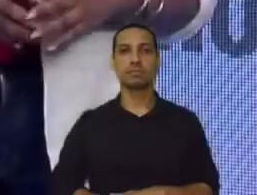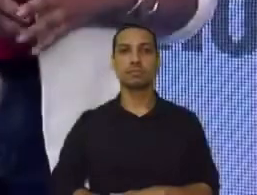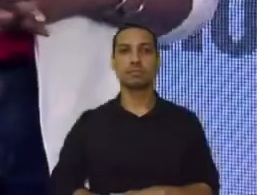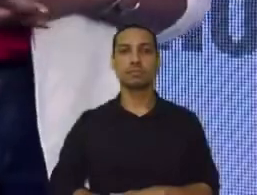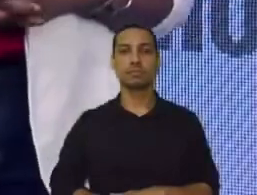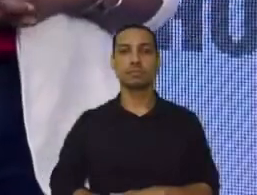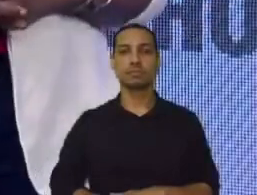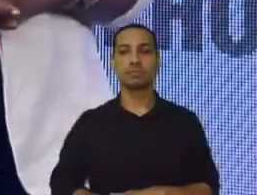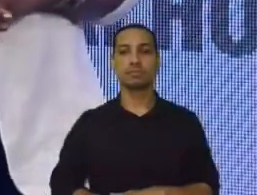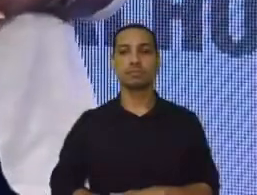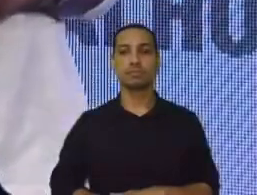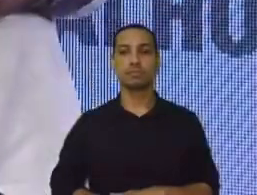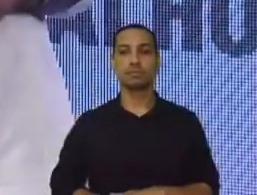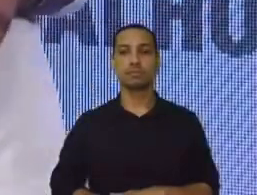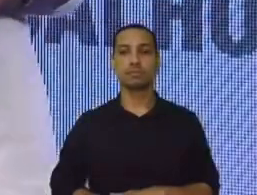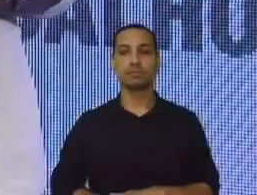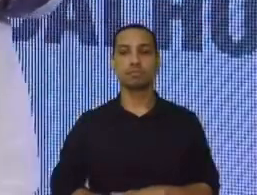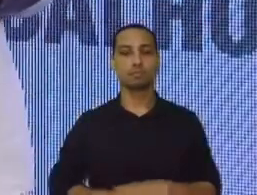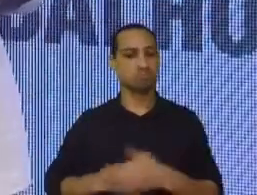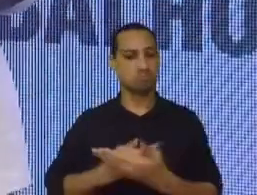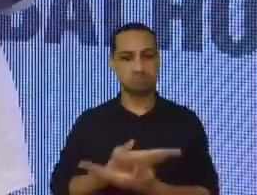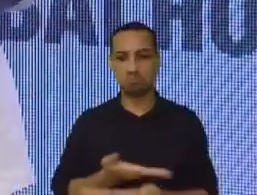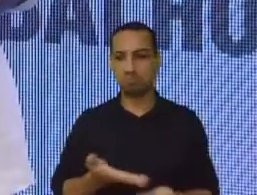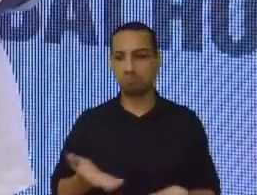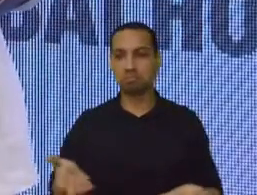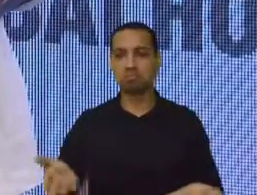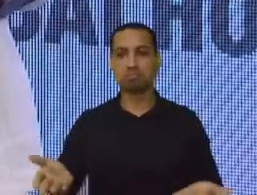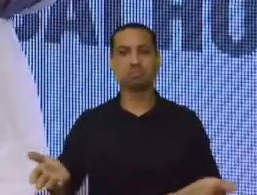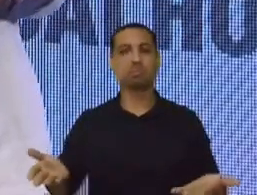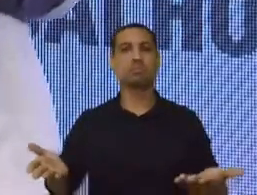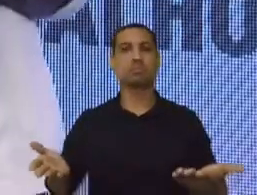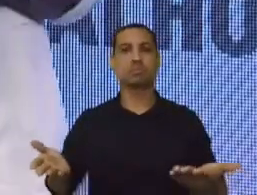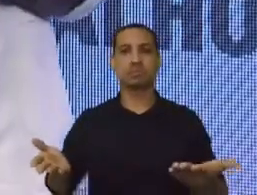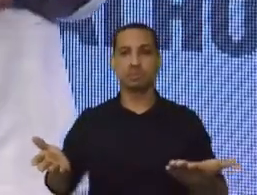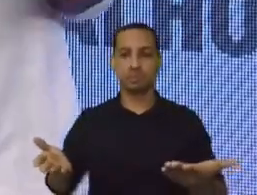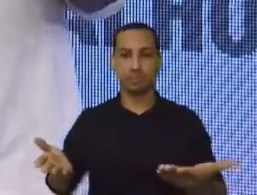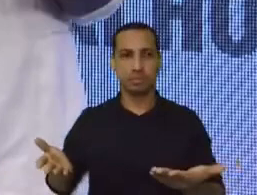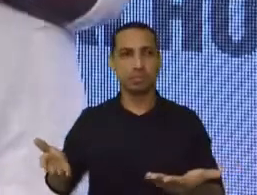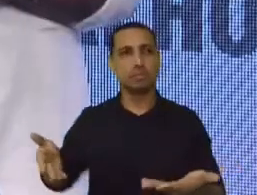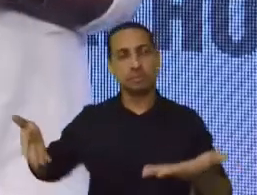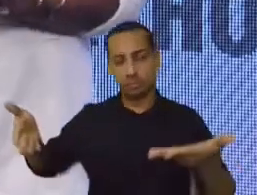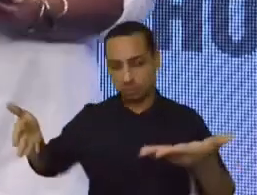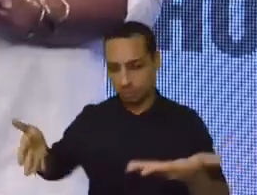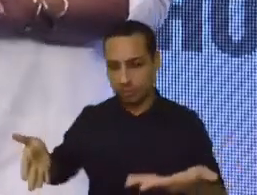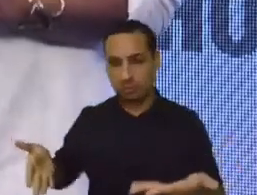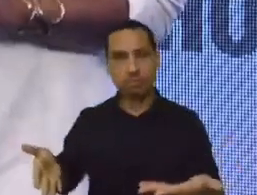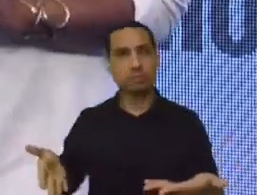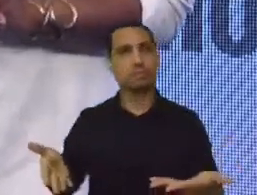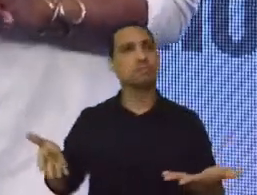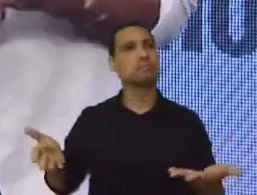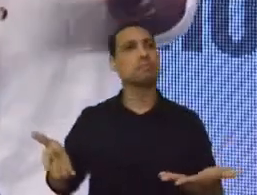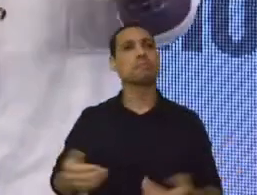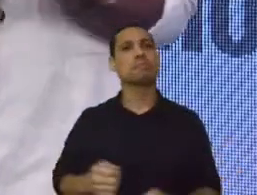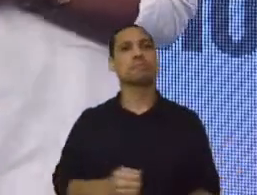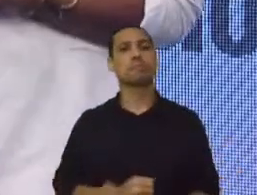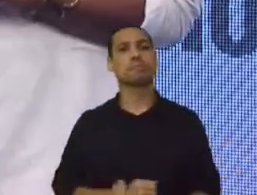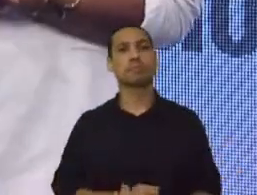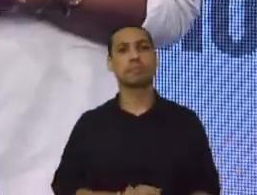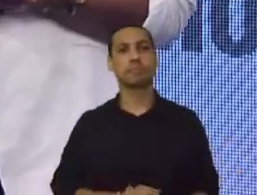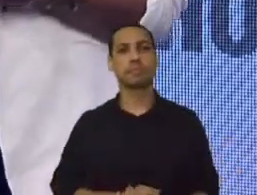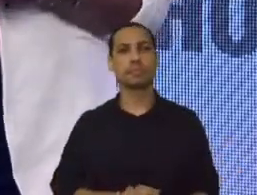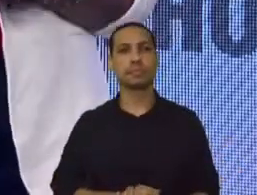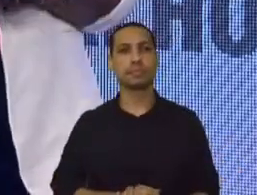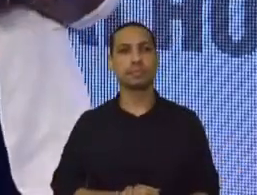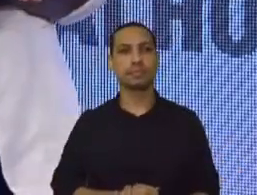Todas, todos e todes presentes. Perdemos também nesse último período dois